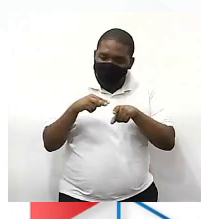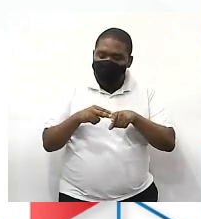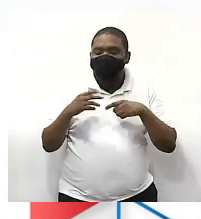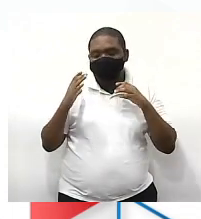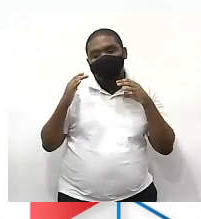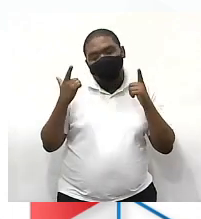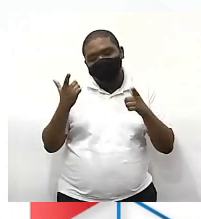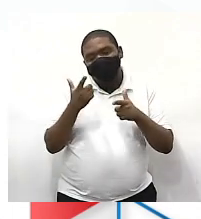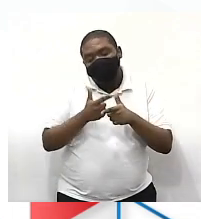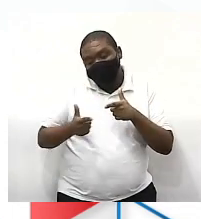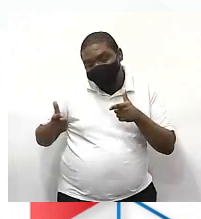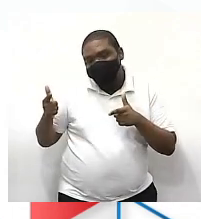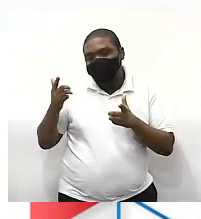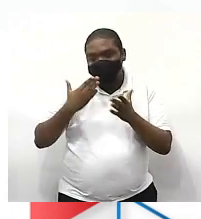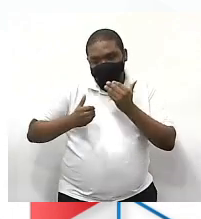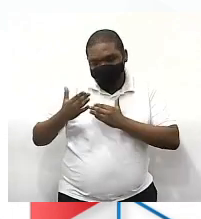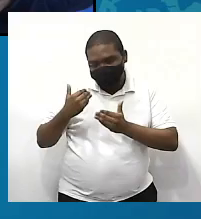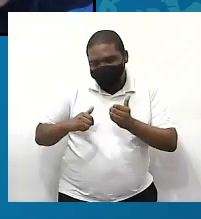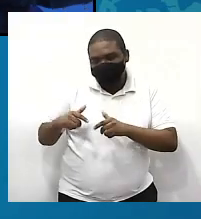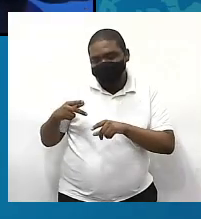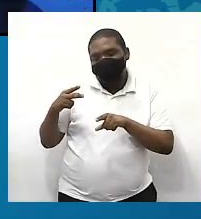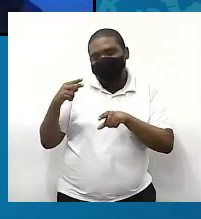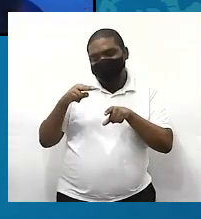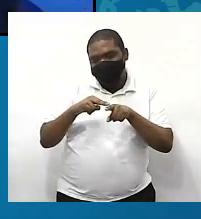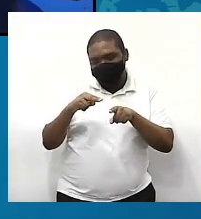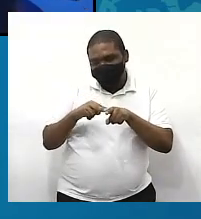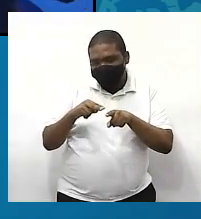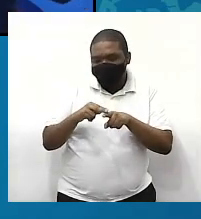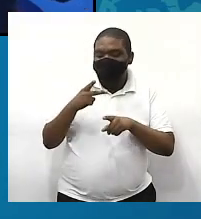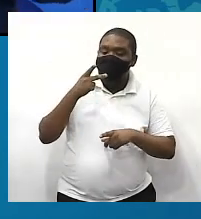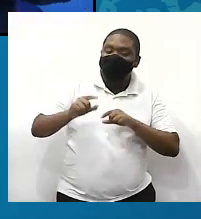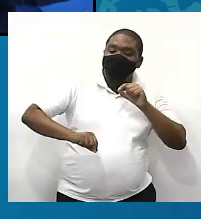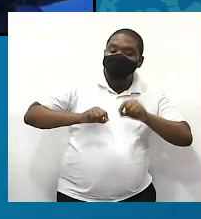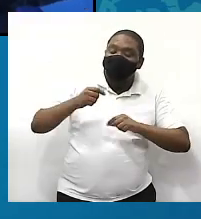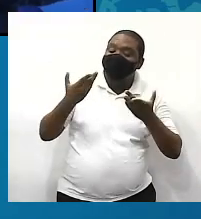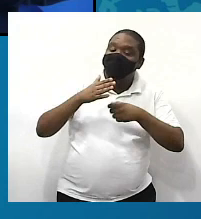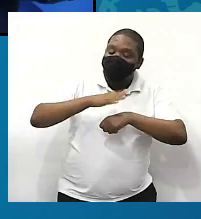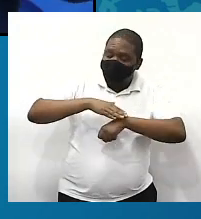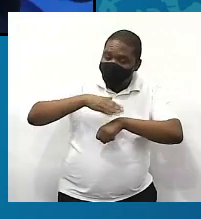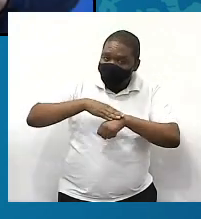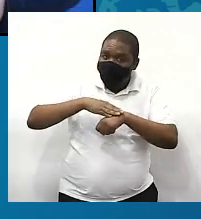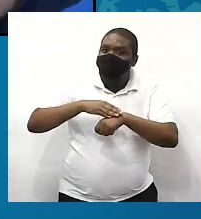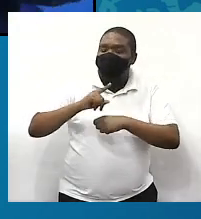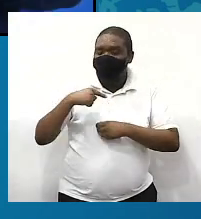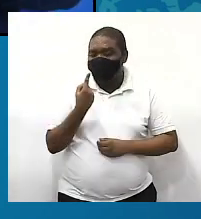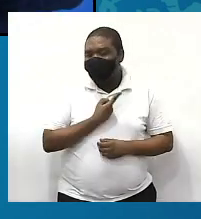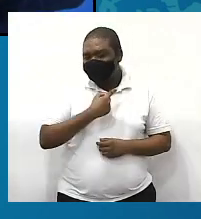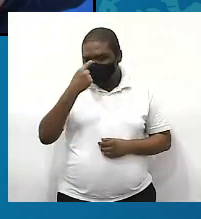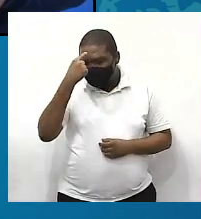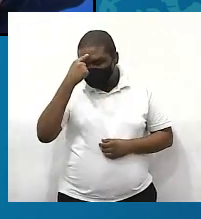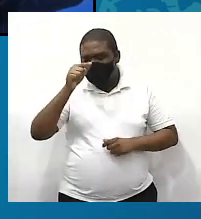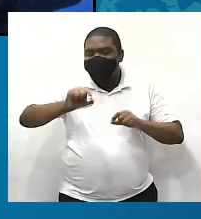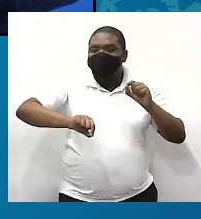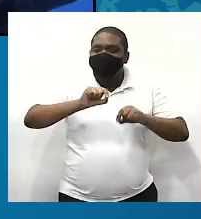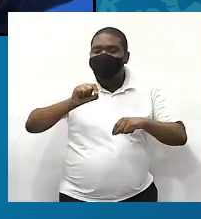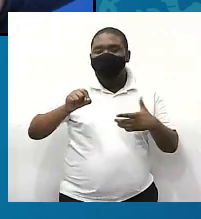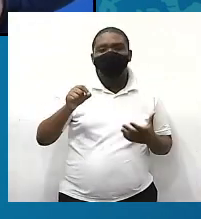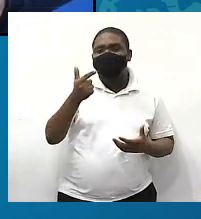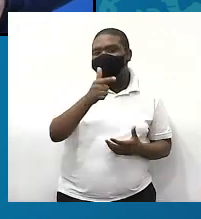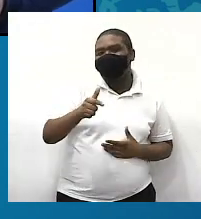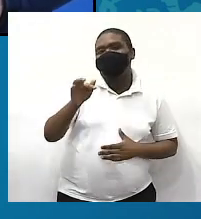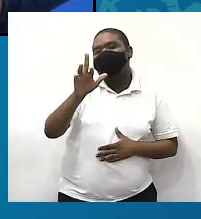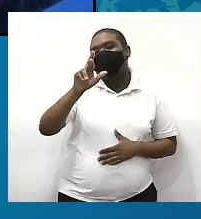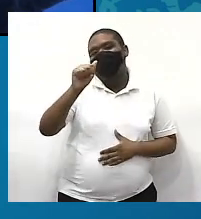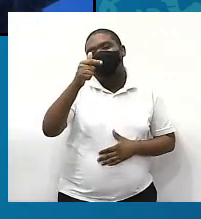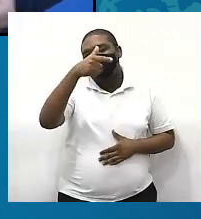Ou seja, a tirinha expõe que, nesse momento, a gente acha que não trabalha a fração no